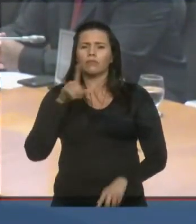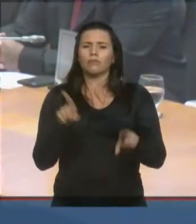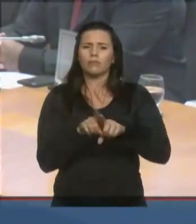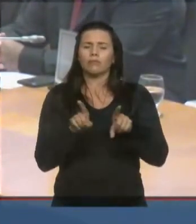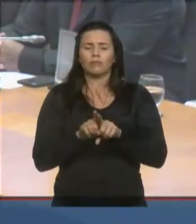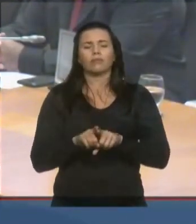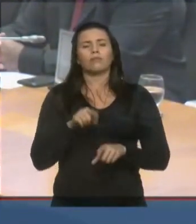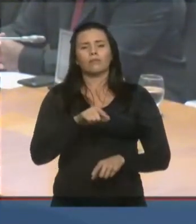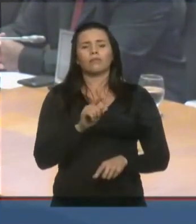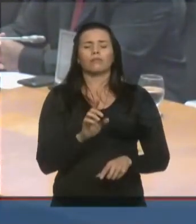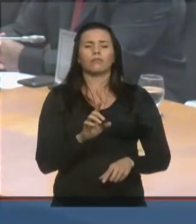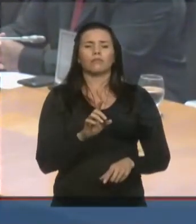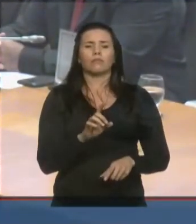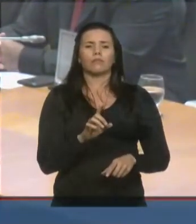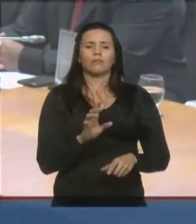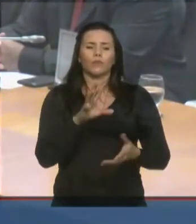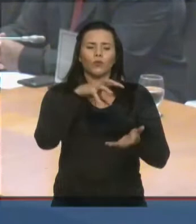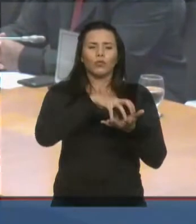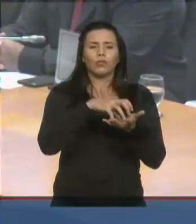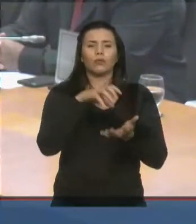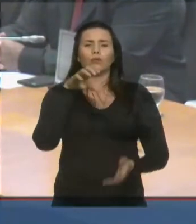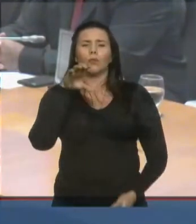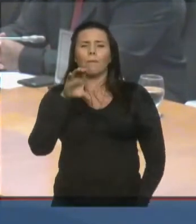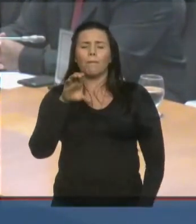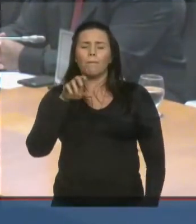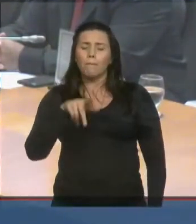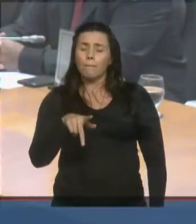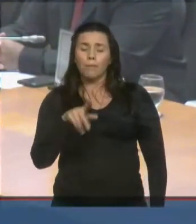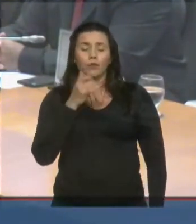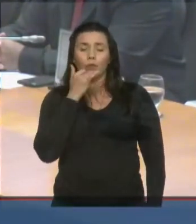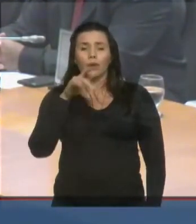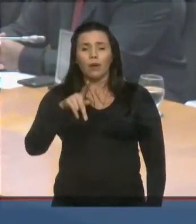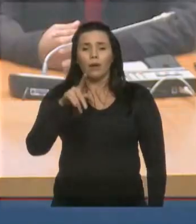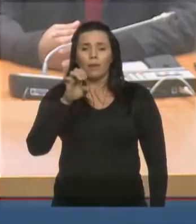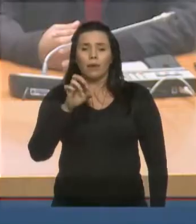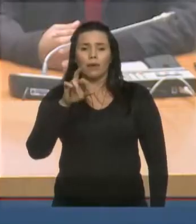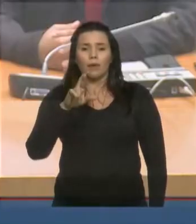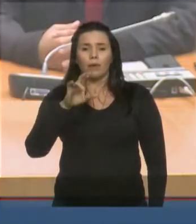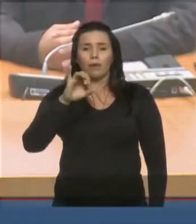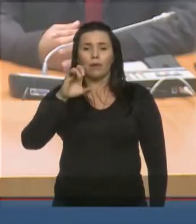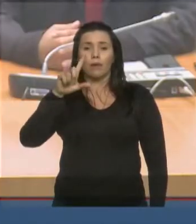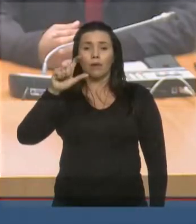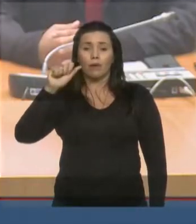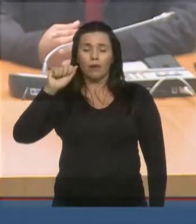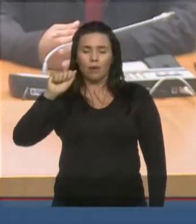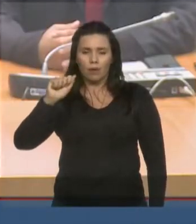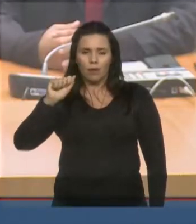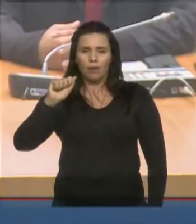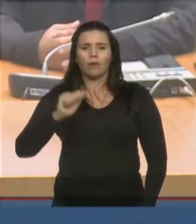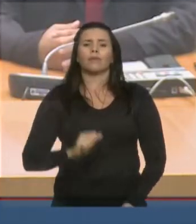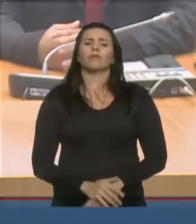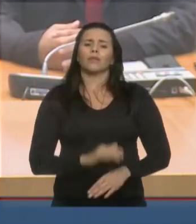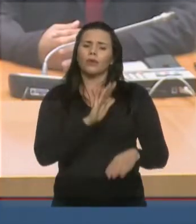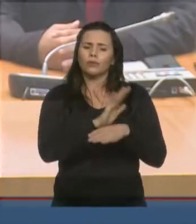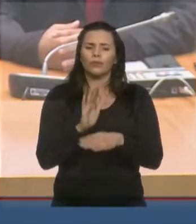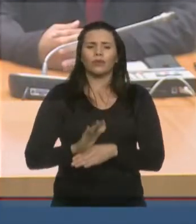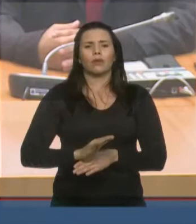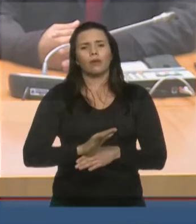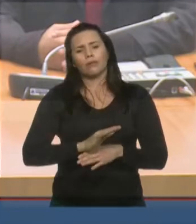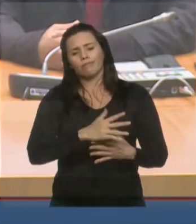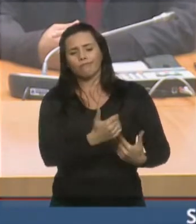a segurança e o apoio à criança e adolescente. Nós temos que apoiar